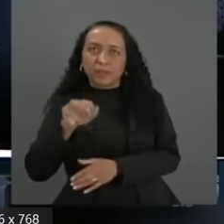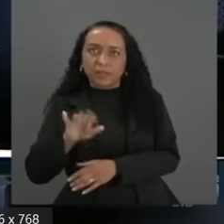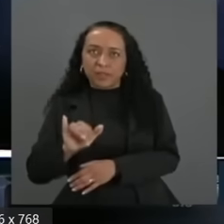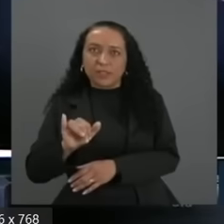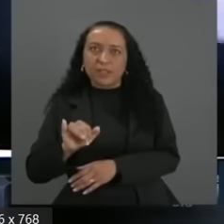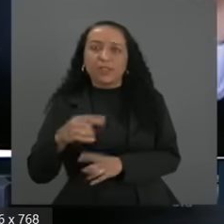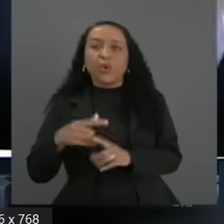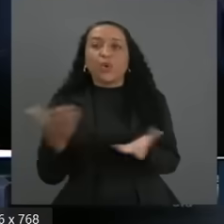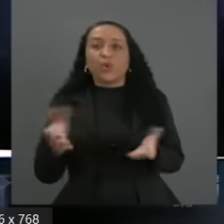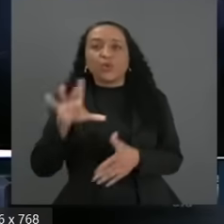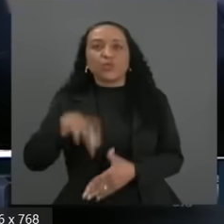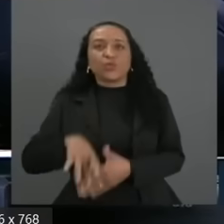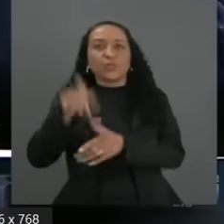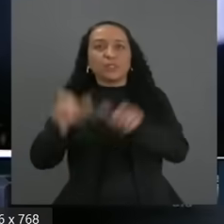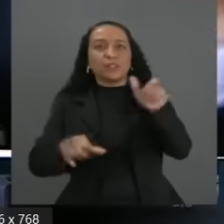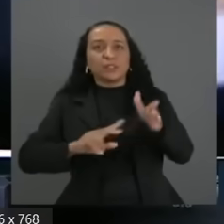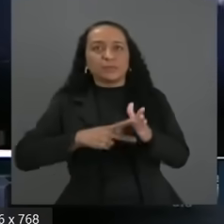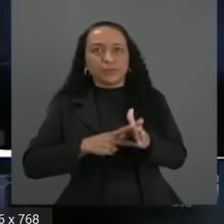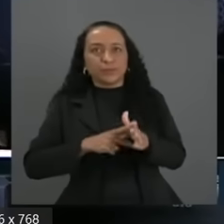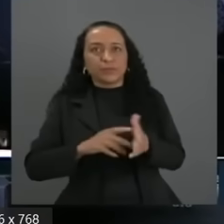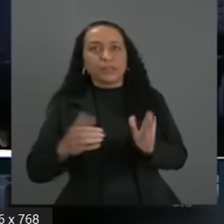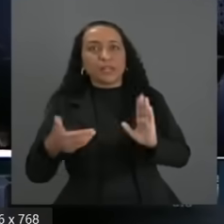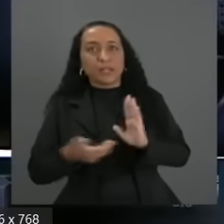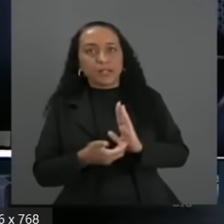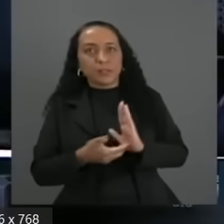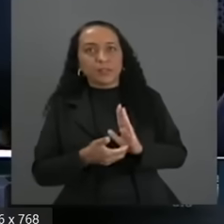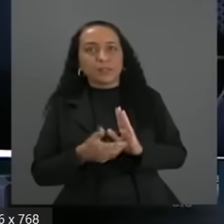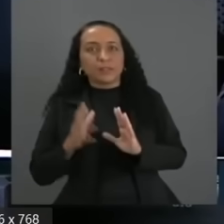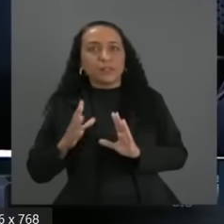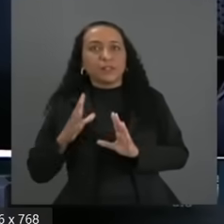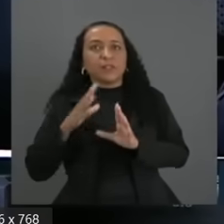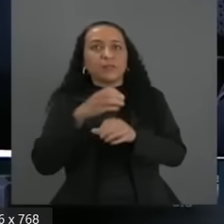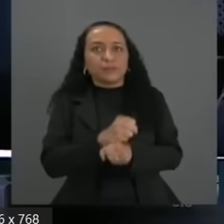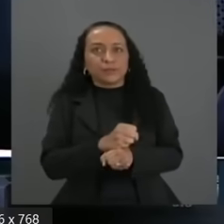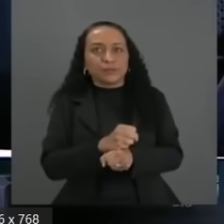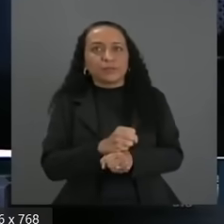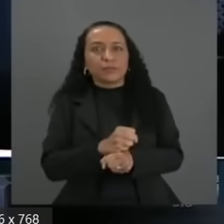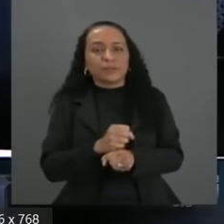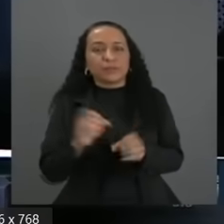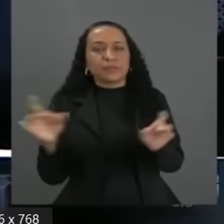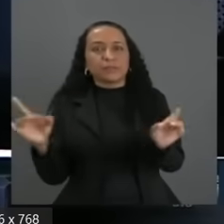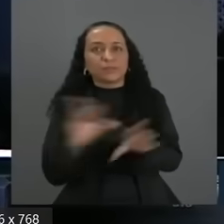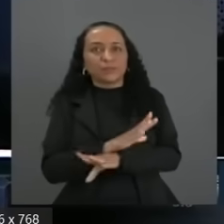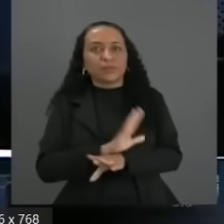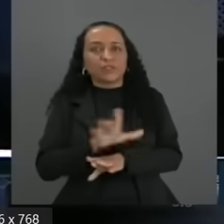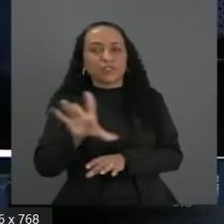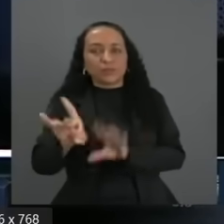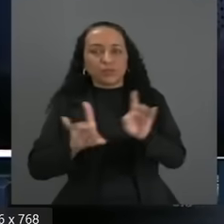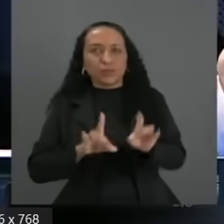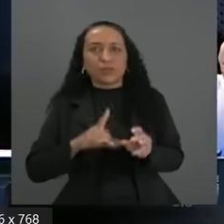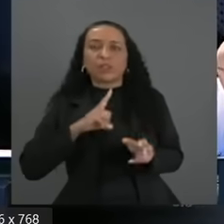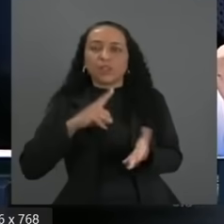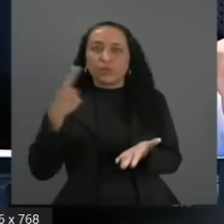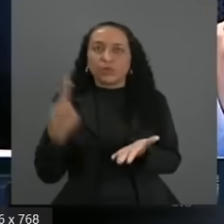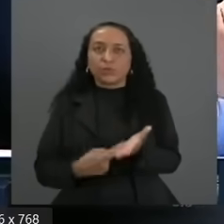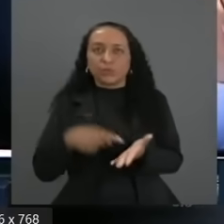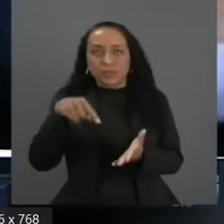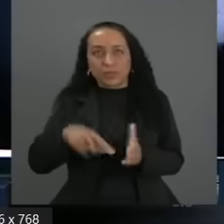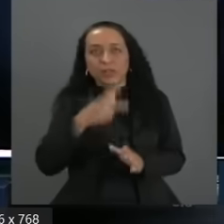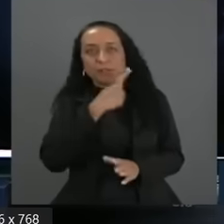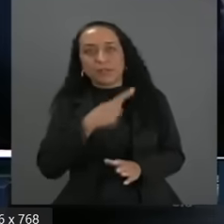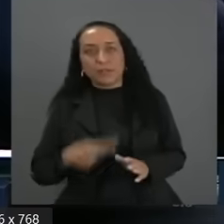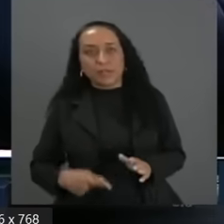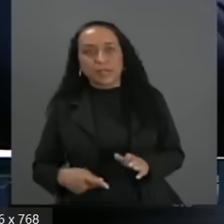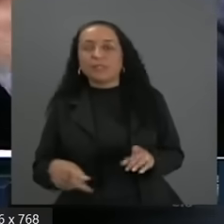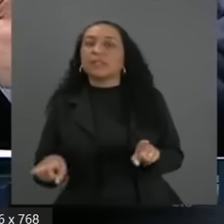os líderes partidários da Câmara dos Deputados completaram as suas indicações. Então há um compromisso desta presidência